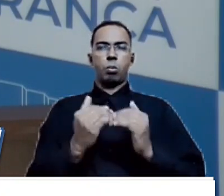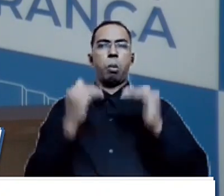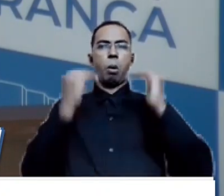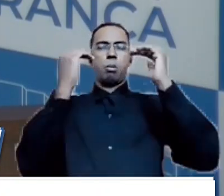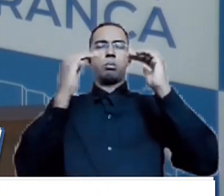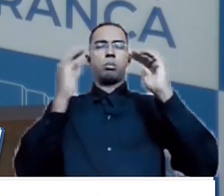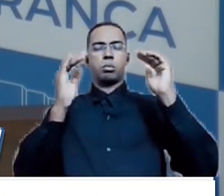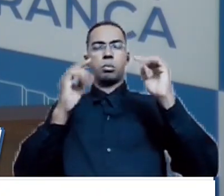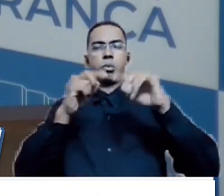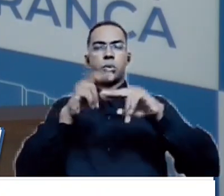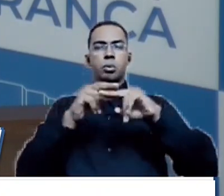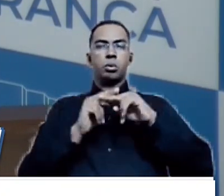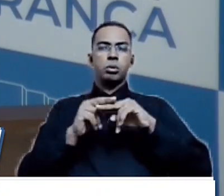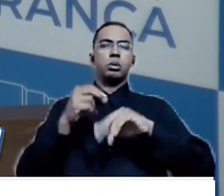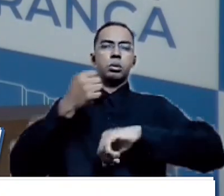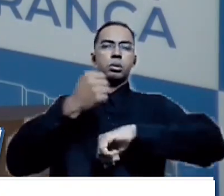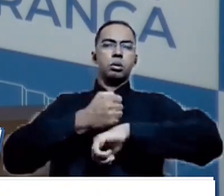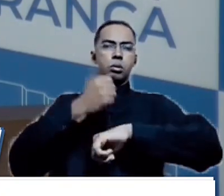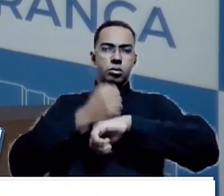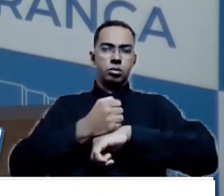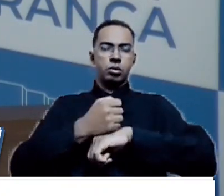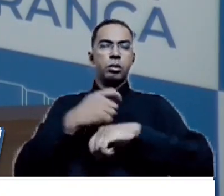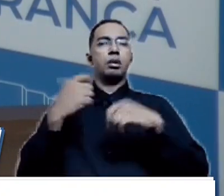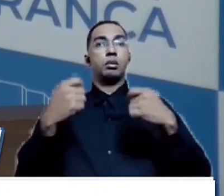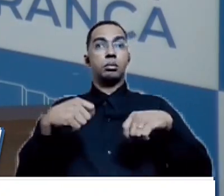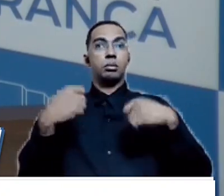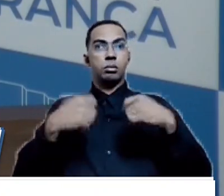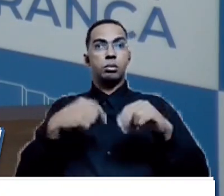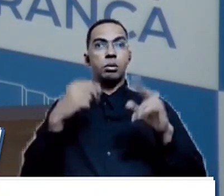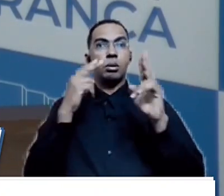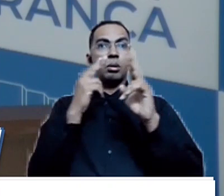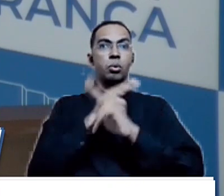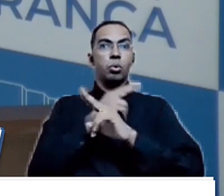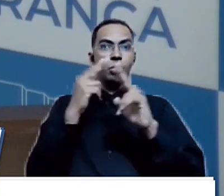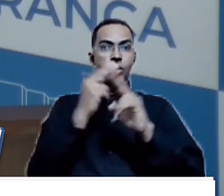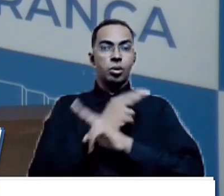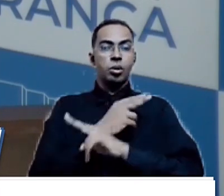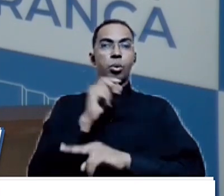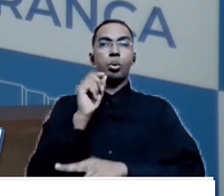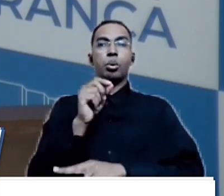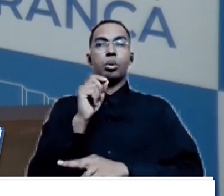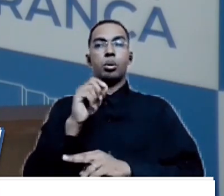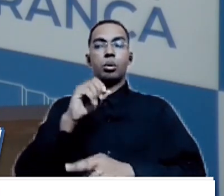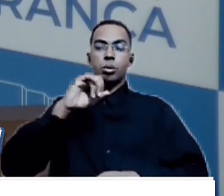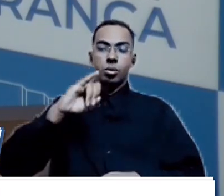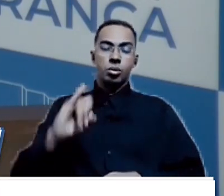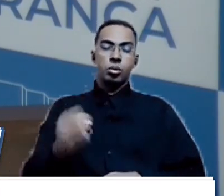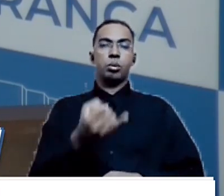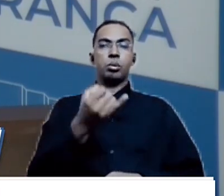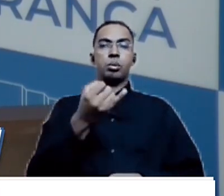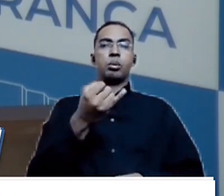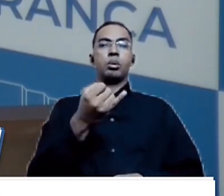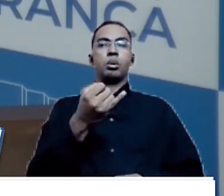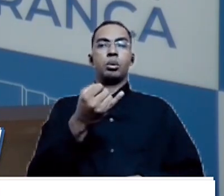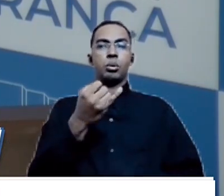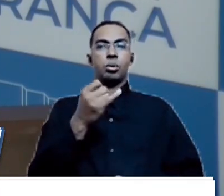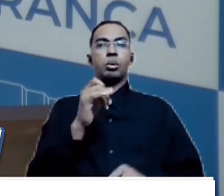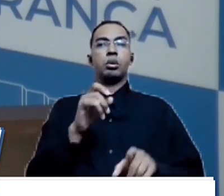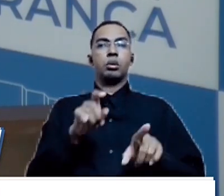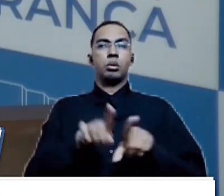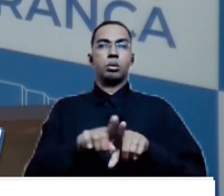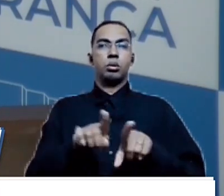Franca necessita urgentemente de aproveitar e